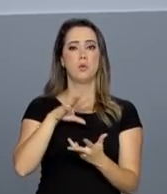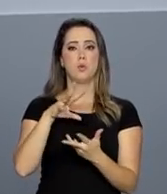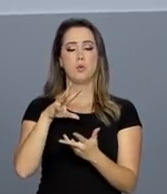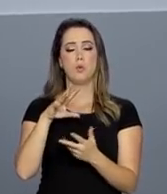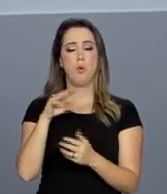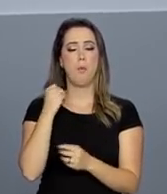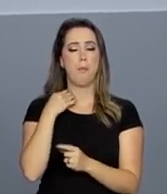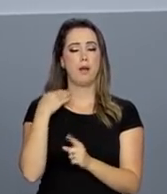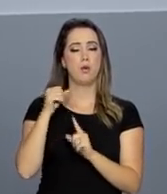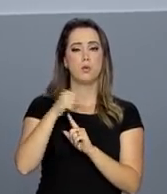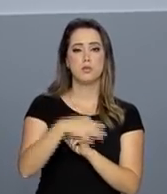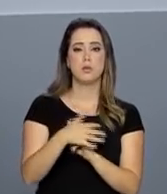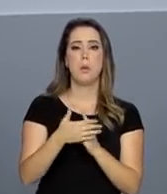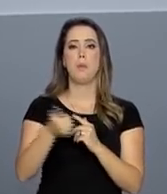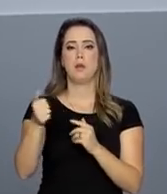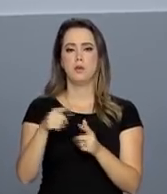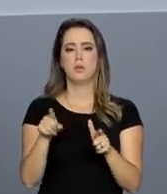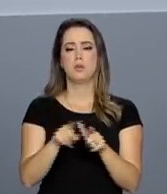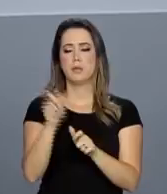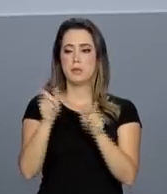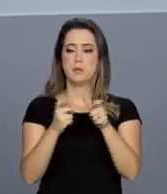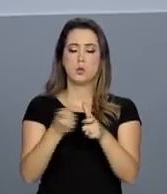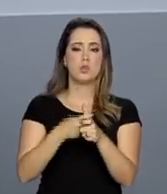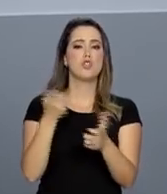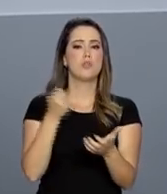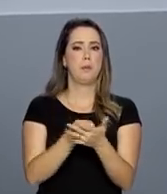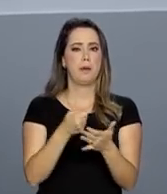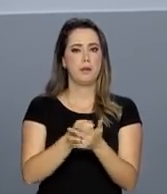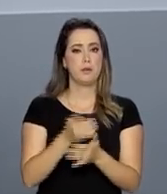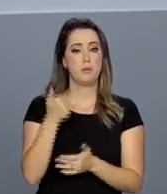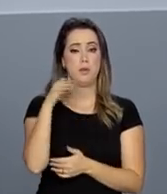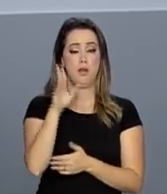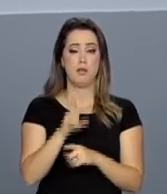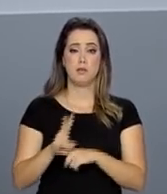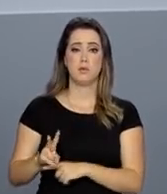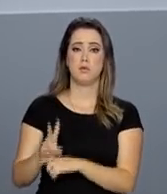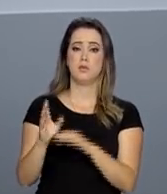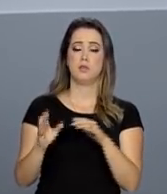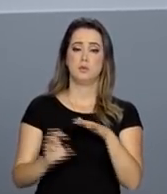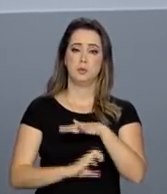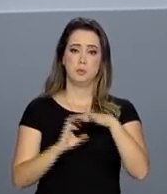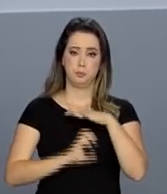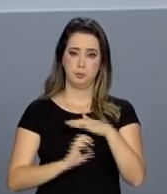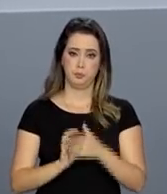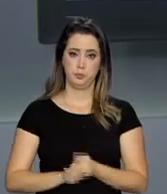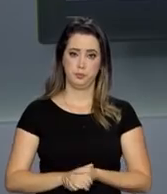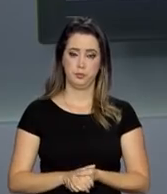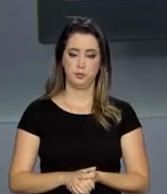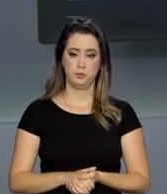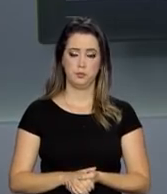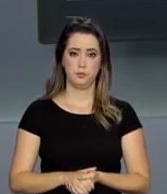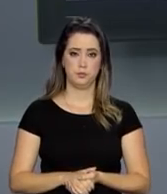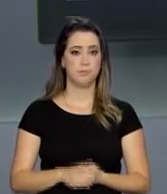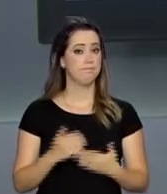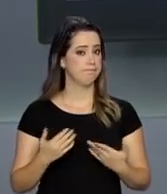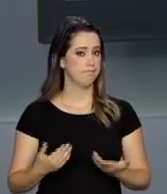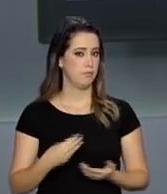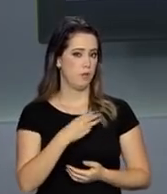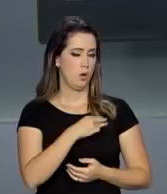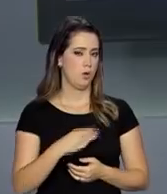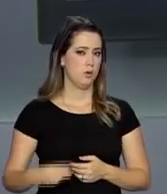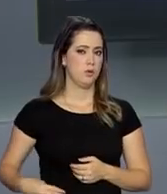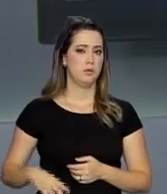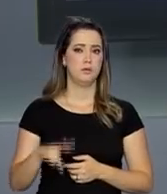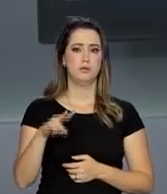nos índices de inadimplência. O mesmo ocorreu com o crédito para as pequenas e médias empresas. O ministro